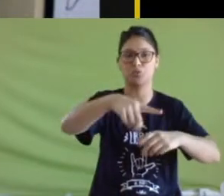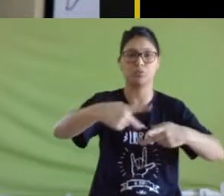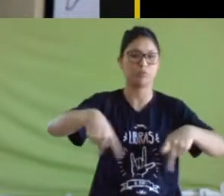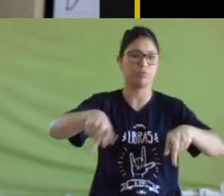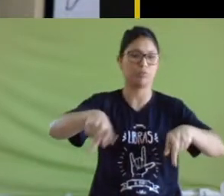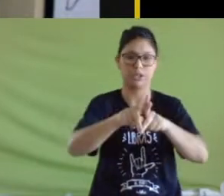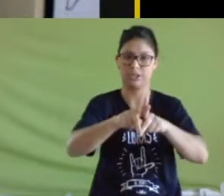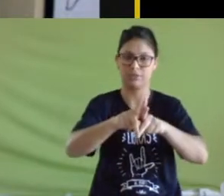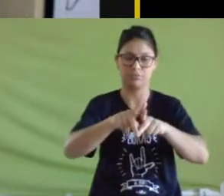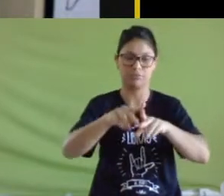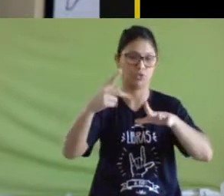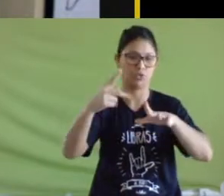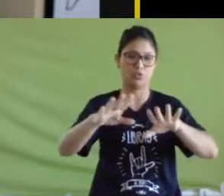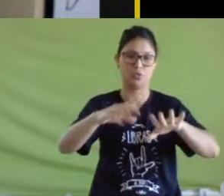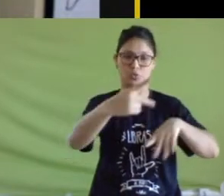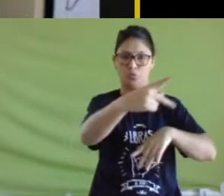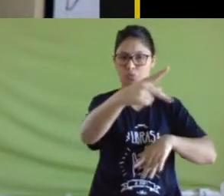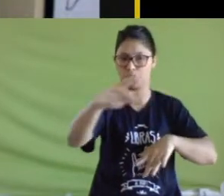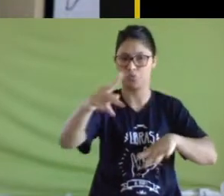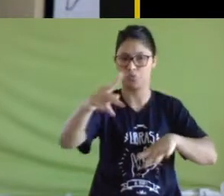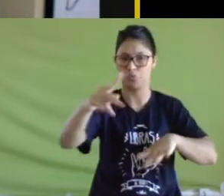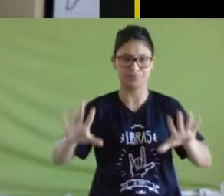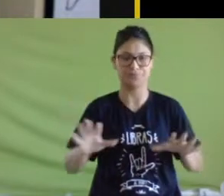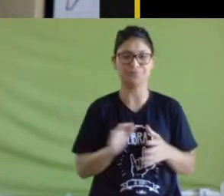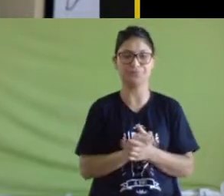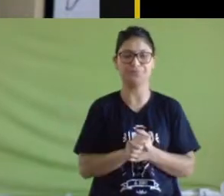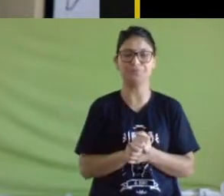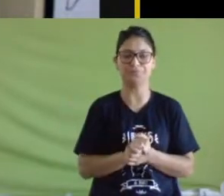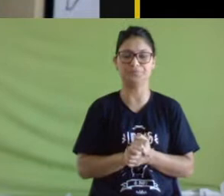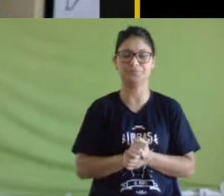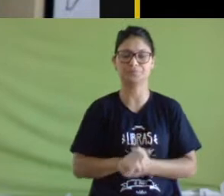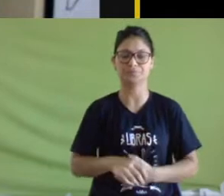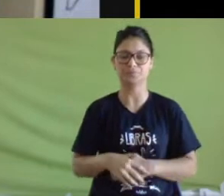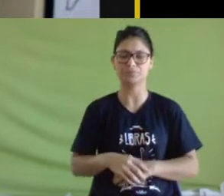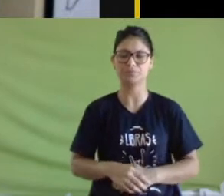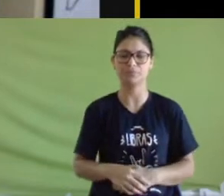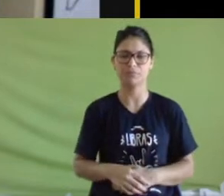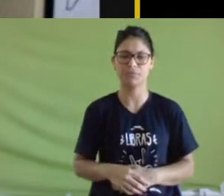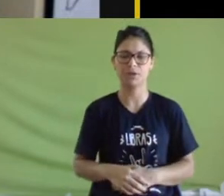população. E, nesse sentido, quer dizer,